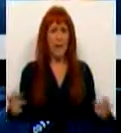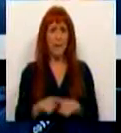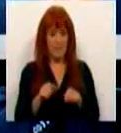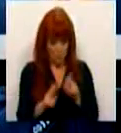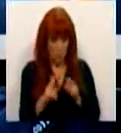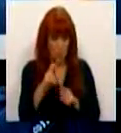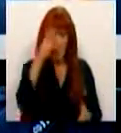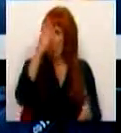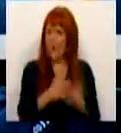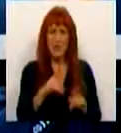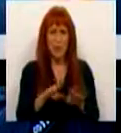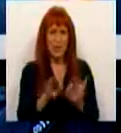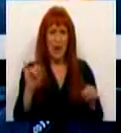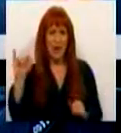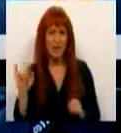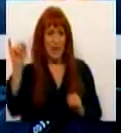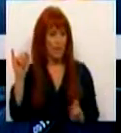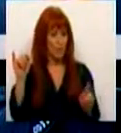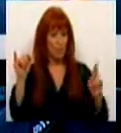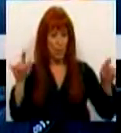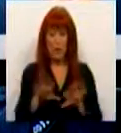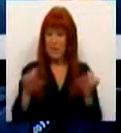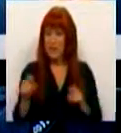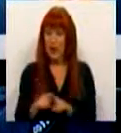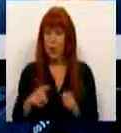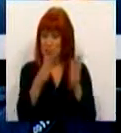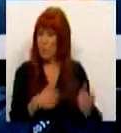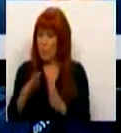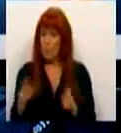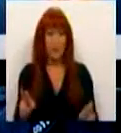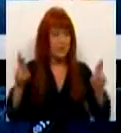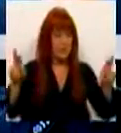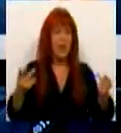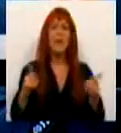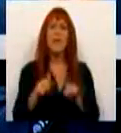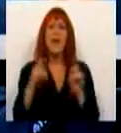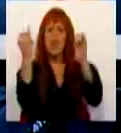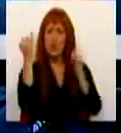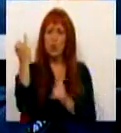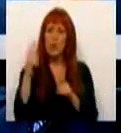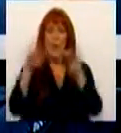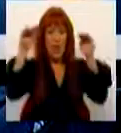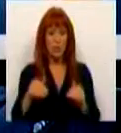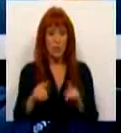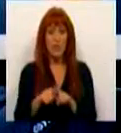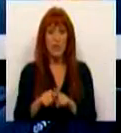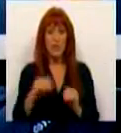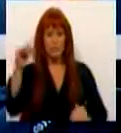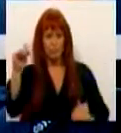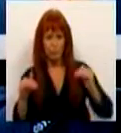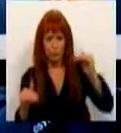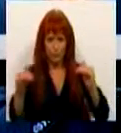ele suba não só de acordo com a inflação e não só de acordo com a produtividade, mas que seja de facto um instrumento para a redução das